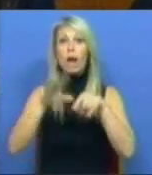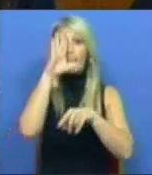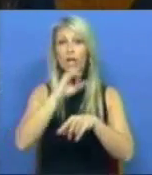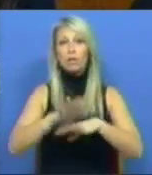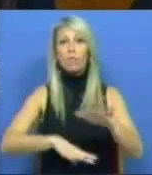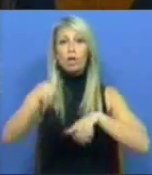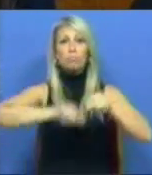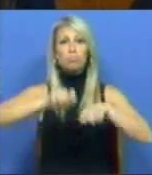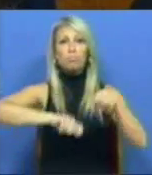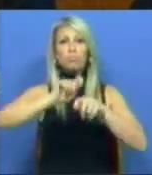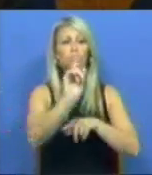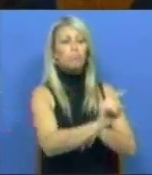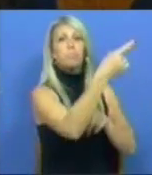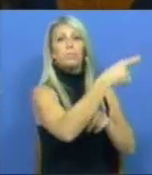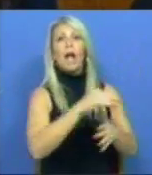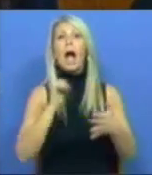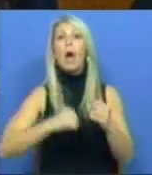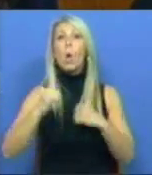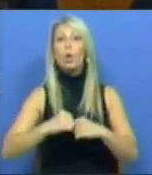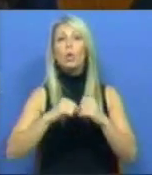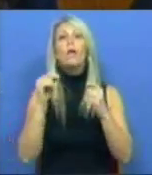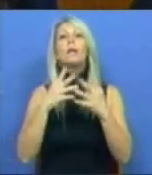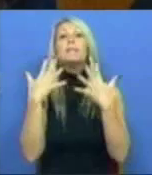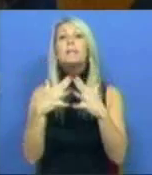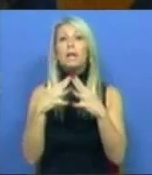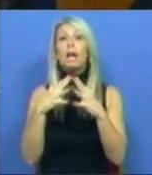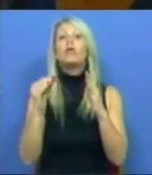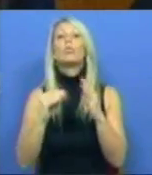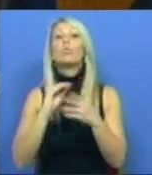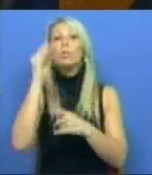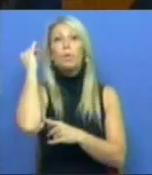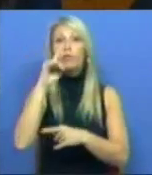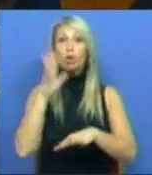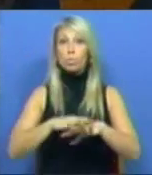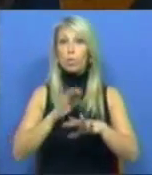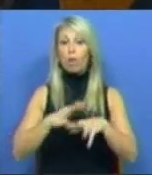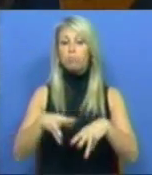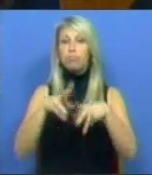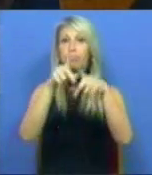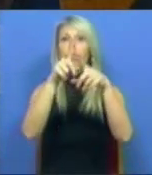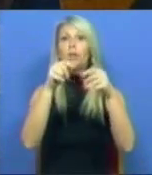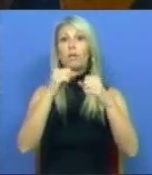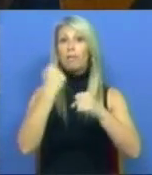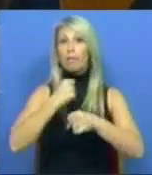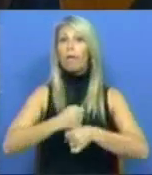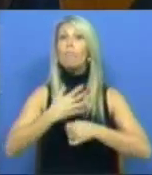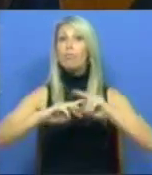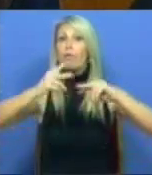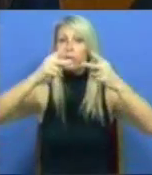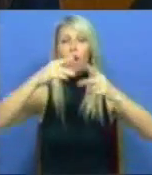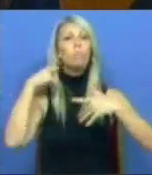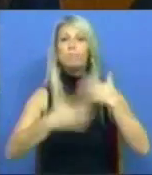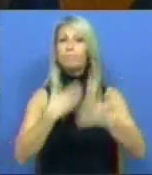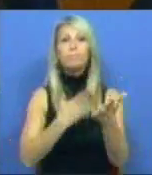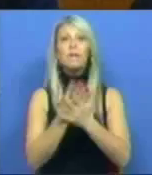acordo com o Sindicato dos Professores no que toca ao domínio do progressão na carreira. Mantém uma avaliação de desempenho que é